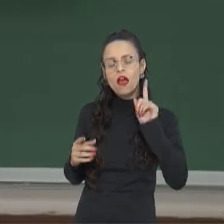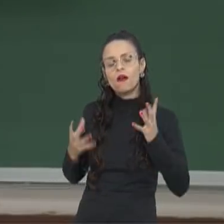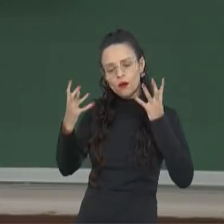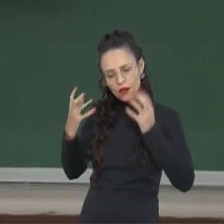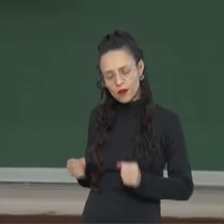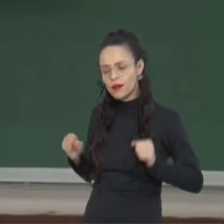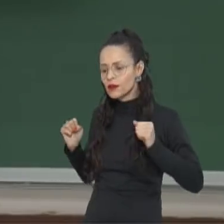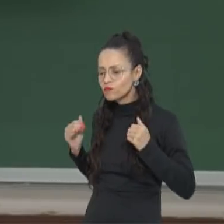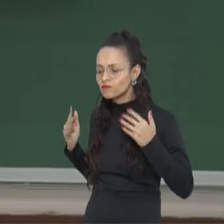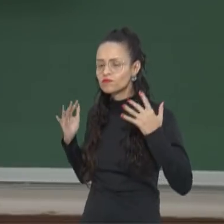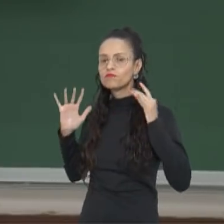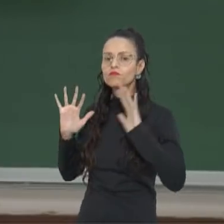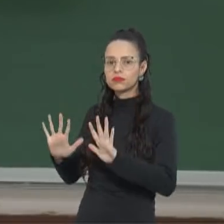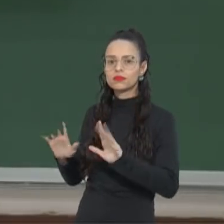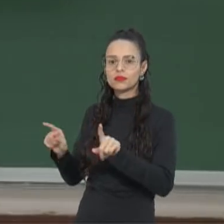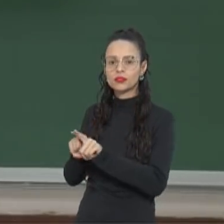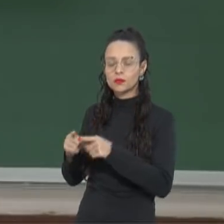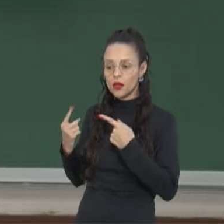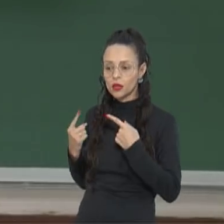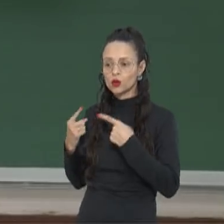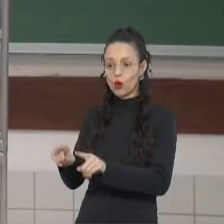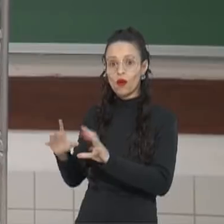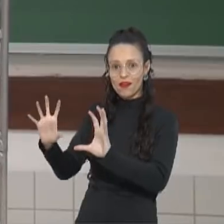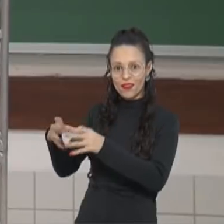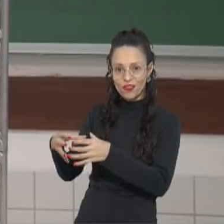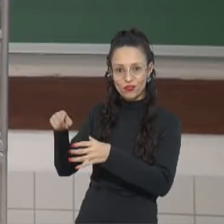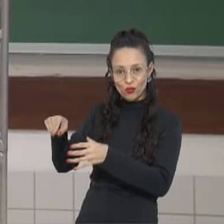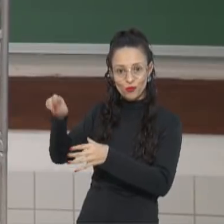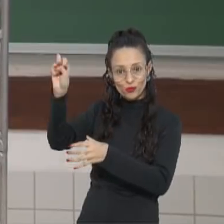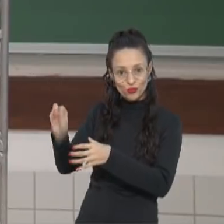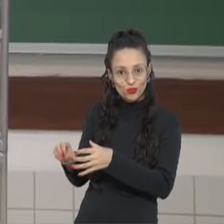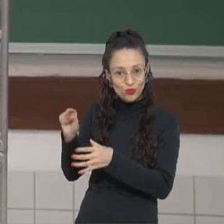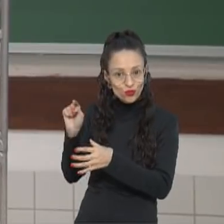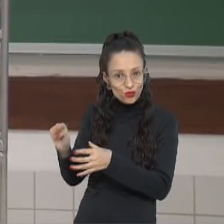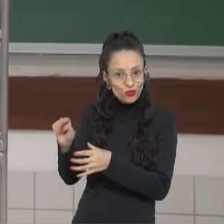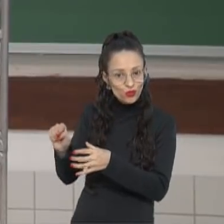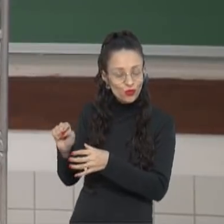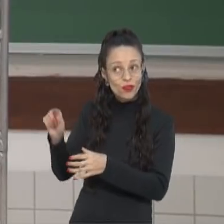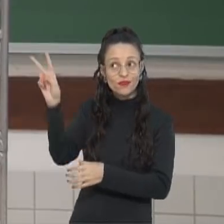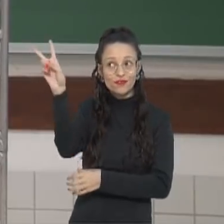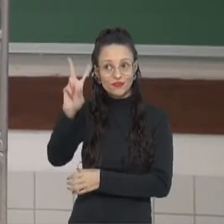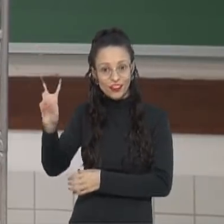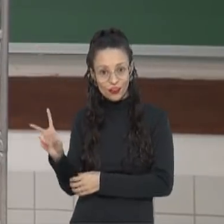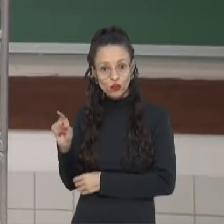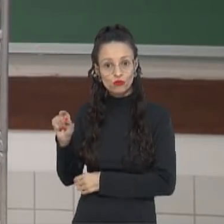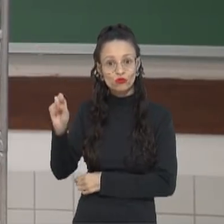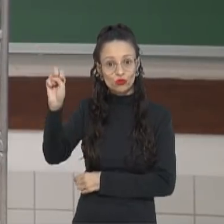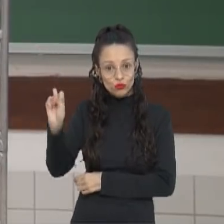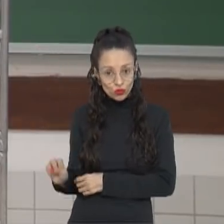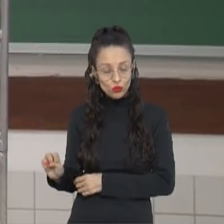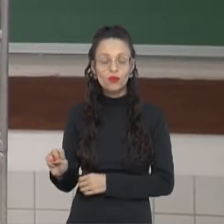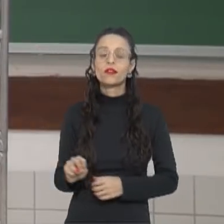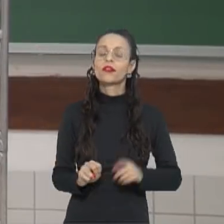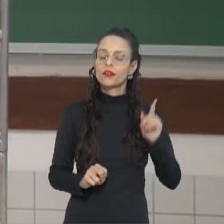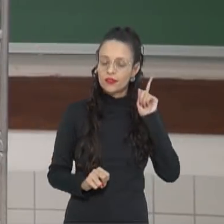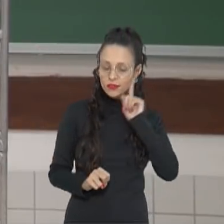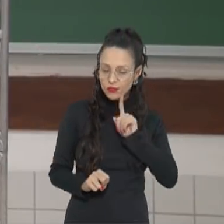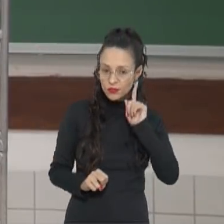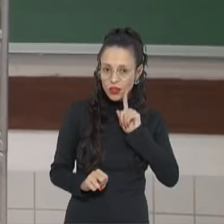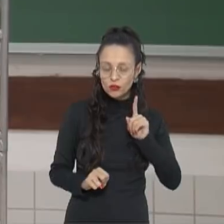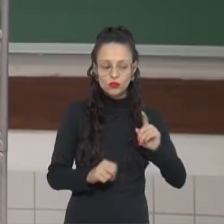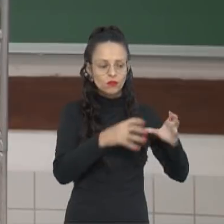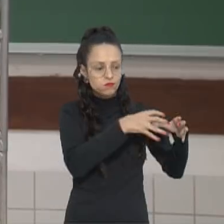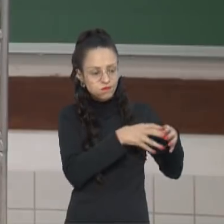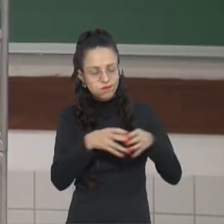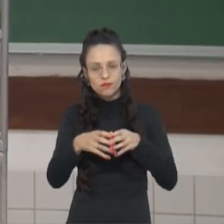valer para combater os Vietcongues no sul, no Vietnã do Sul. Os Estados Unidos enviou